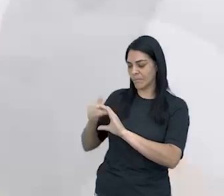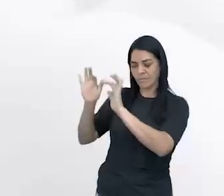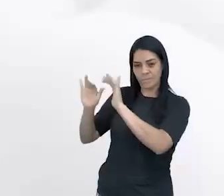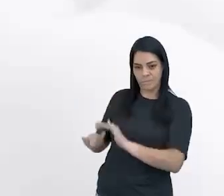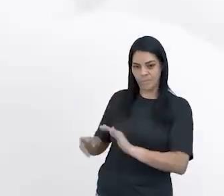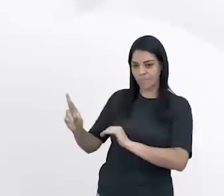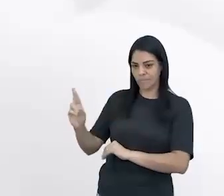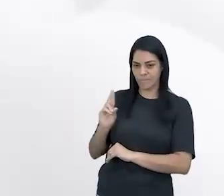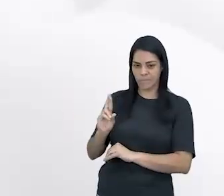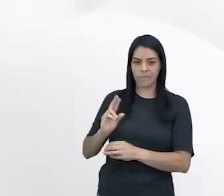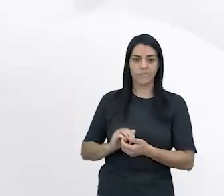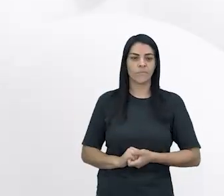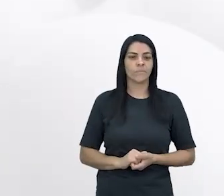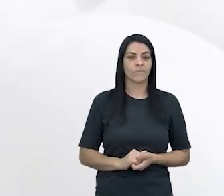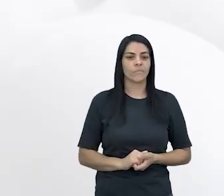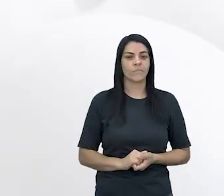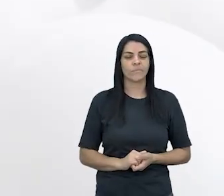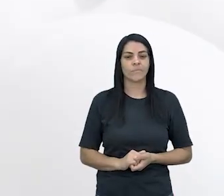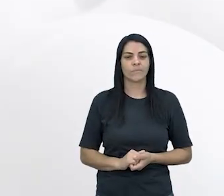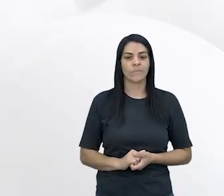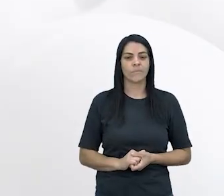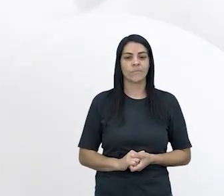favor.